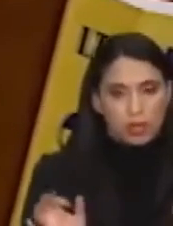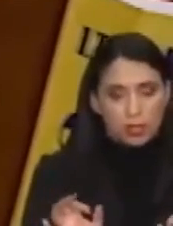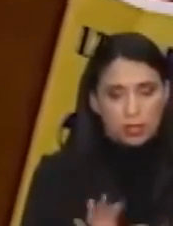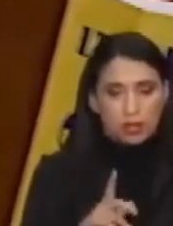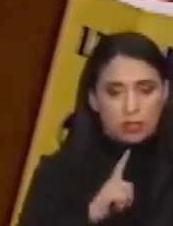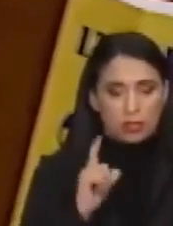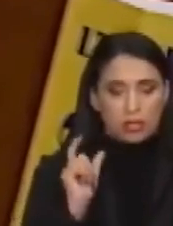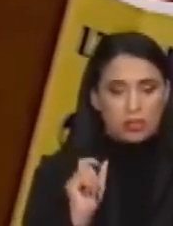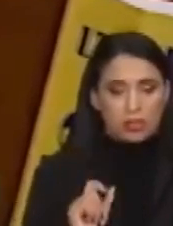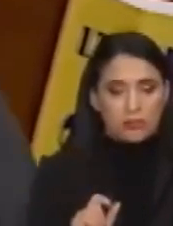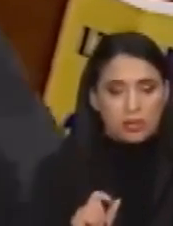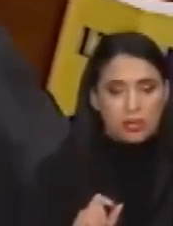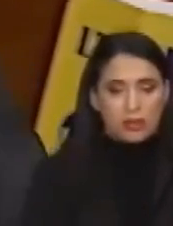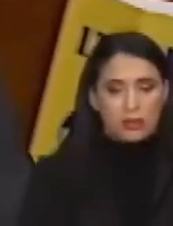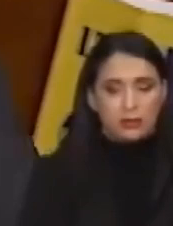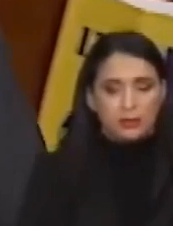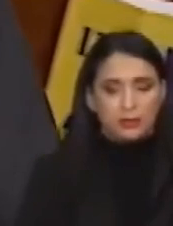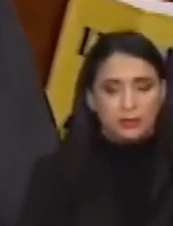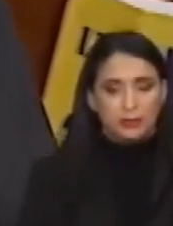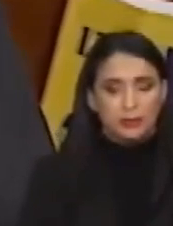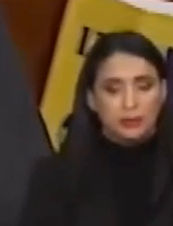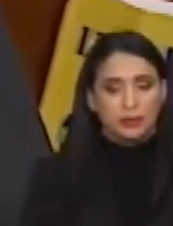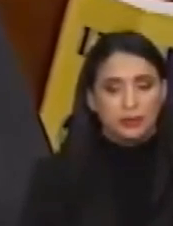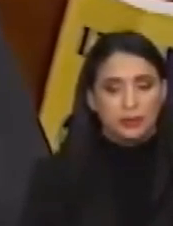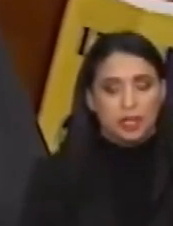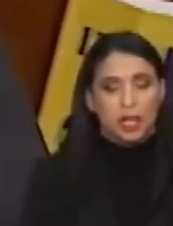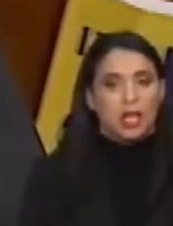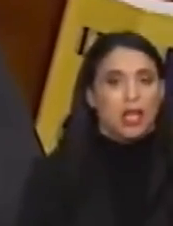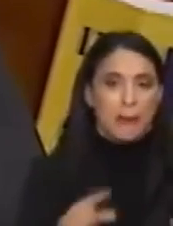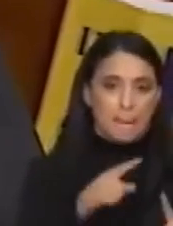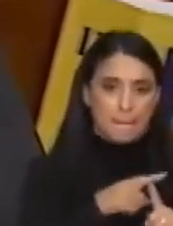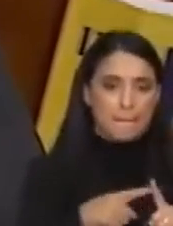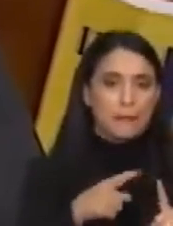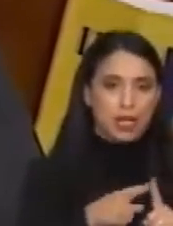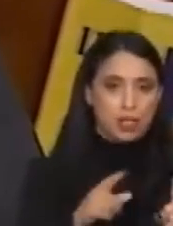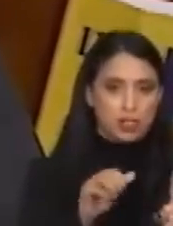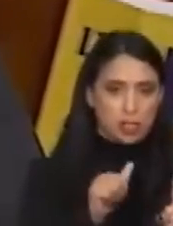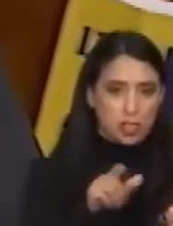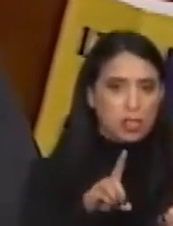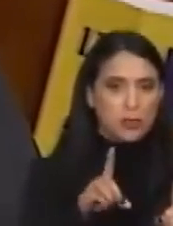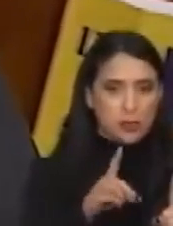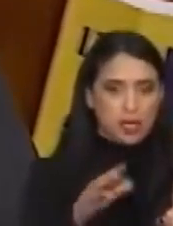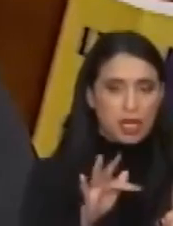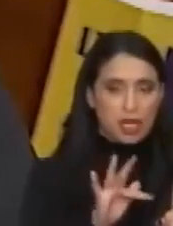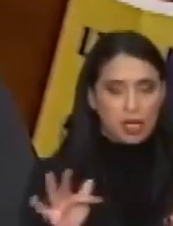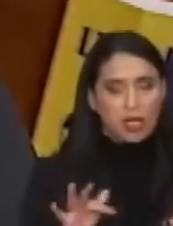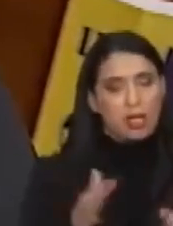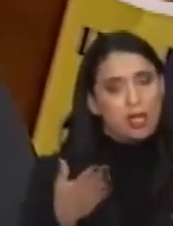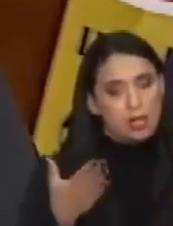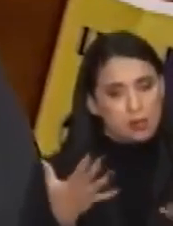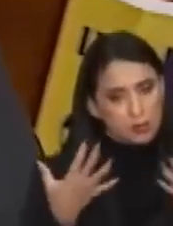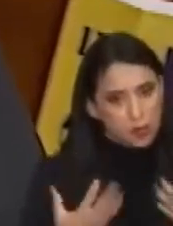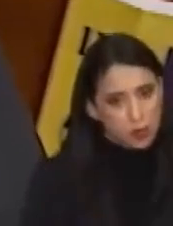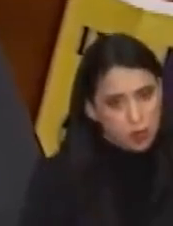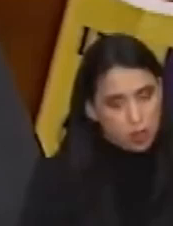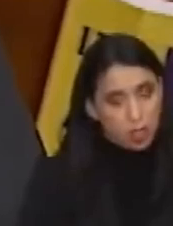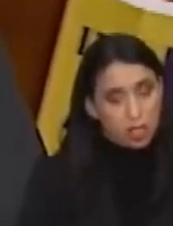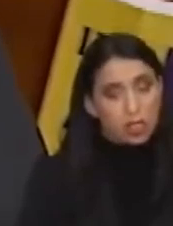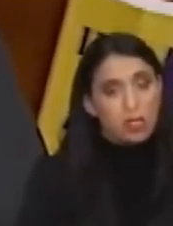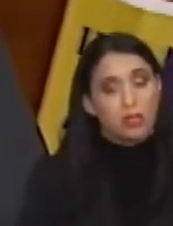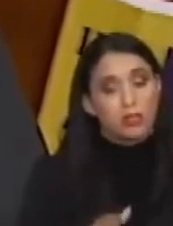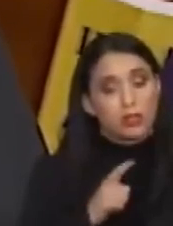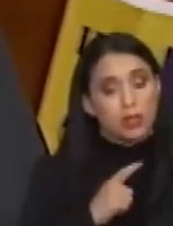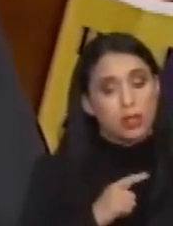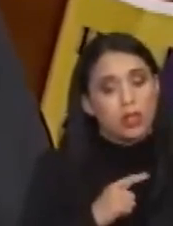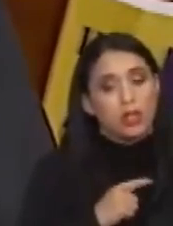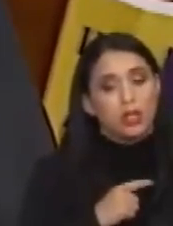partidos aliados de Lula. Pessoal, muita atenção para esta notícia. Uma ação apresentada por PSOL, PCdoB e